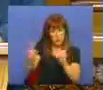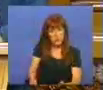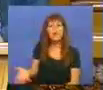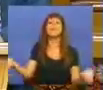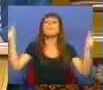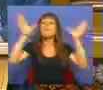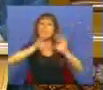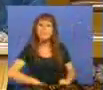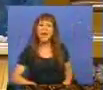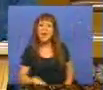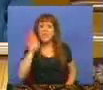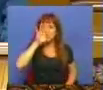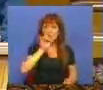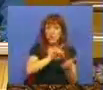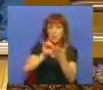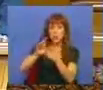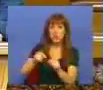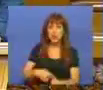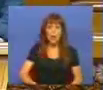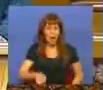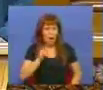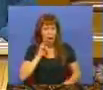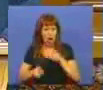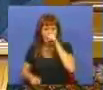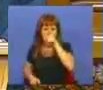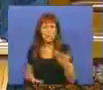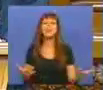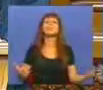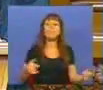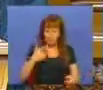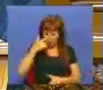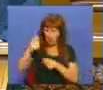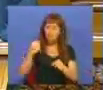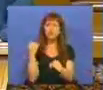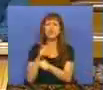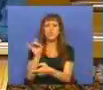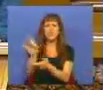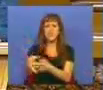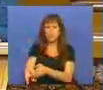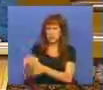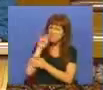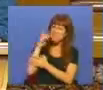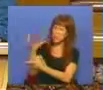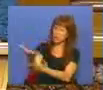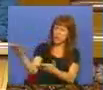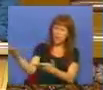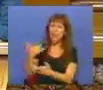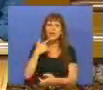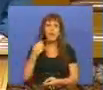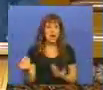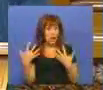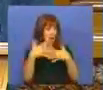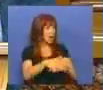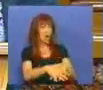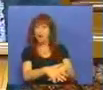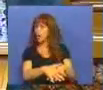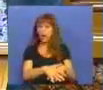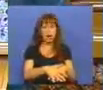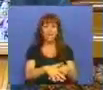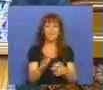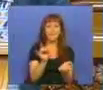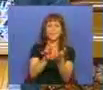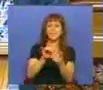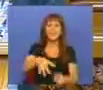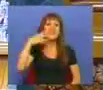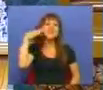Mais ainda, se o despedimento for irregular, mesmo assim o trabalhador despedido ilicitamente não é reintegrado. O despedimento